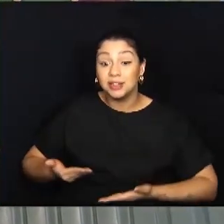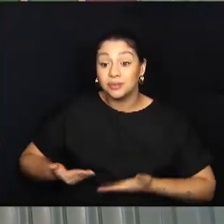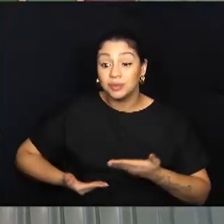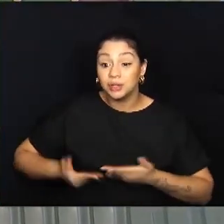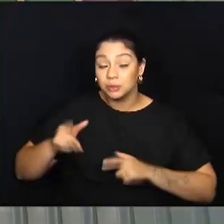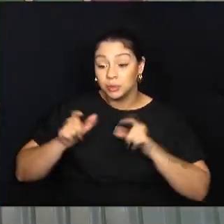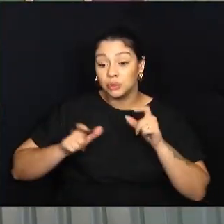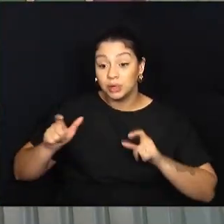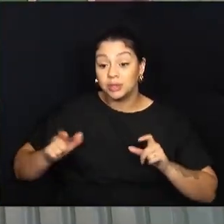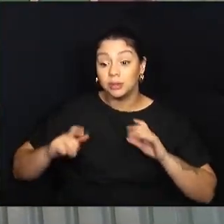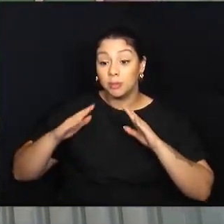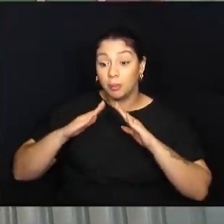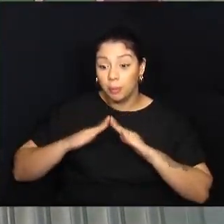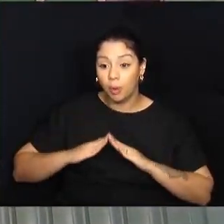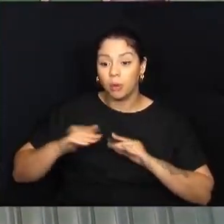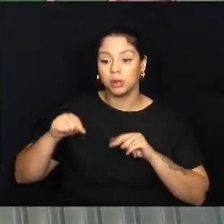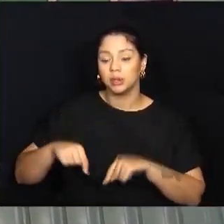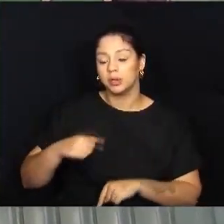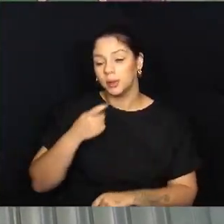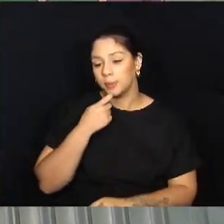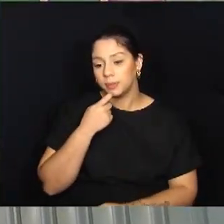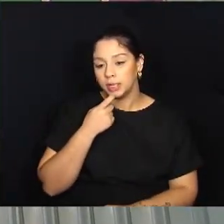os moradores da cidade de Campinas.